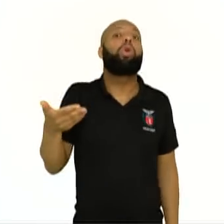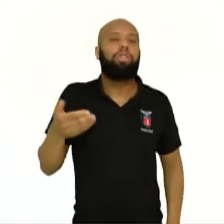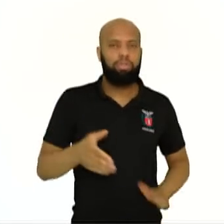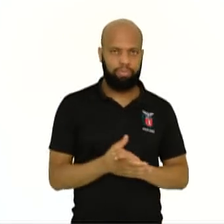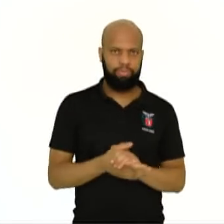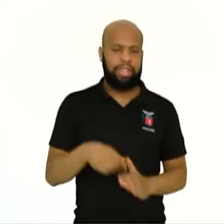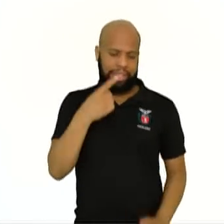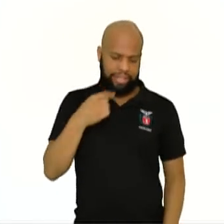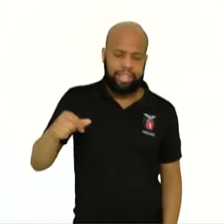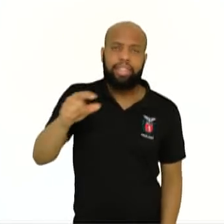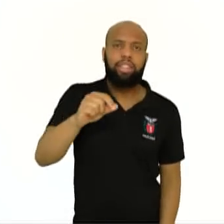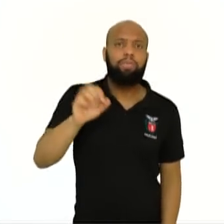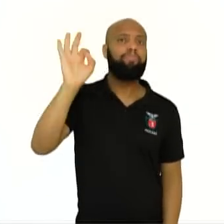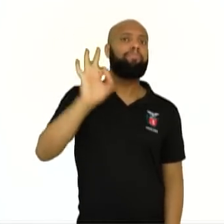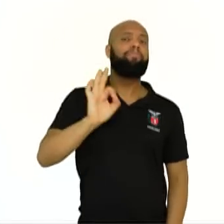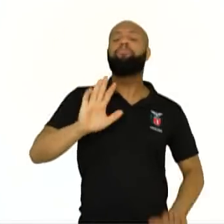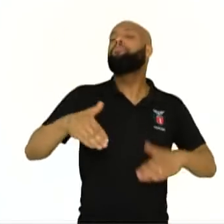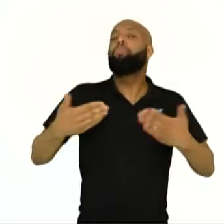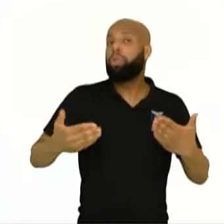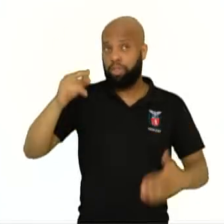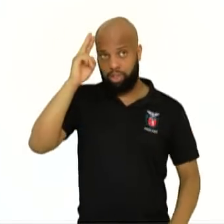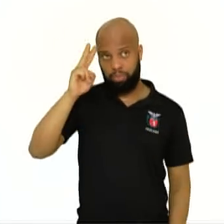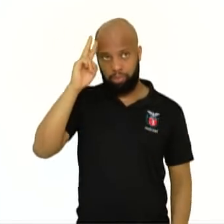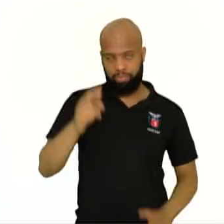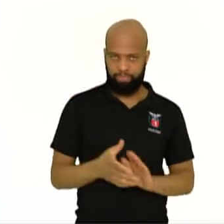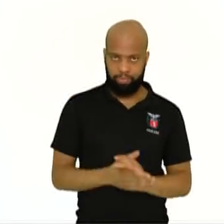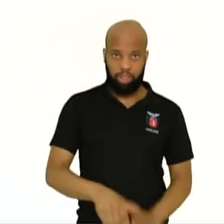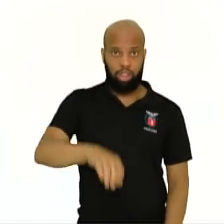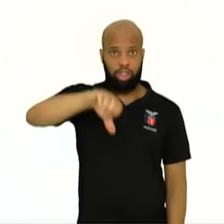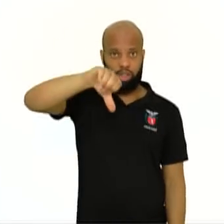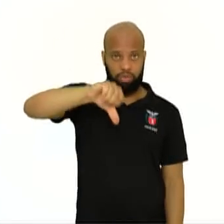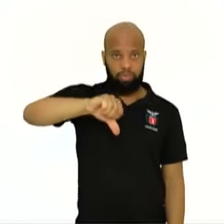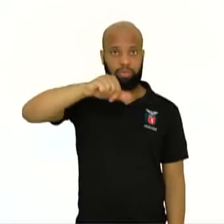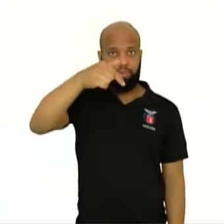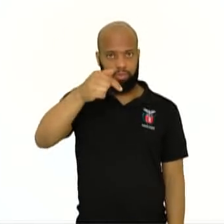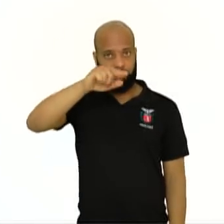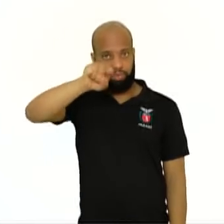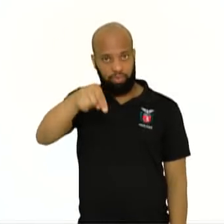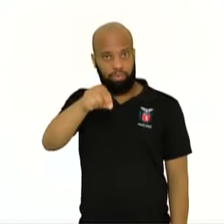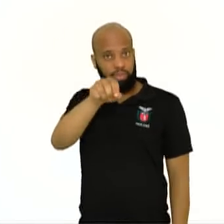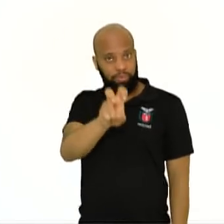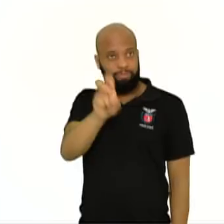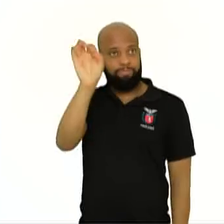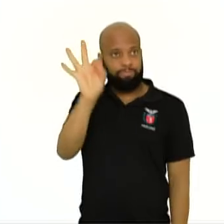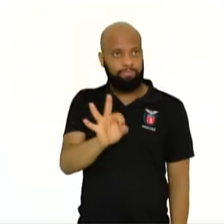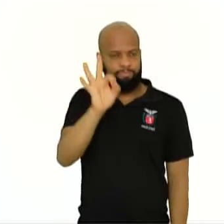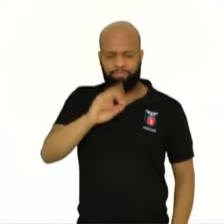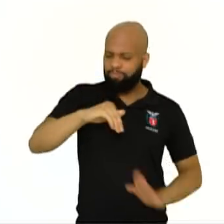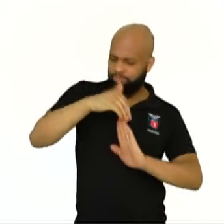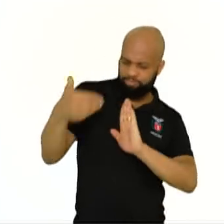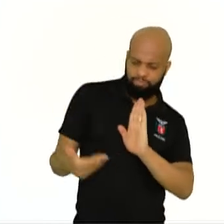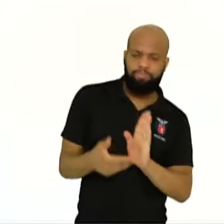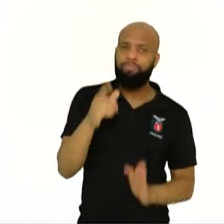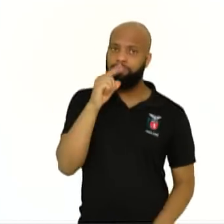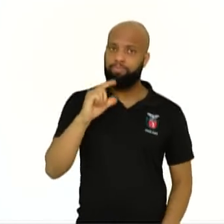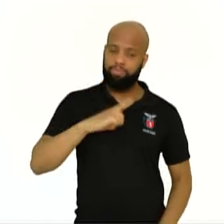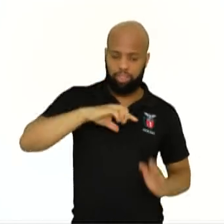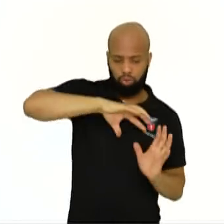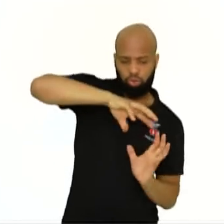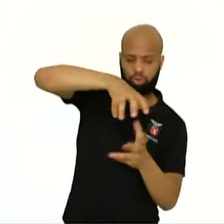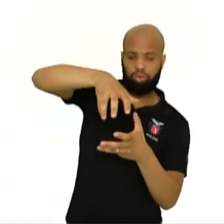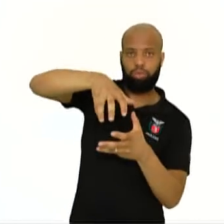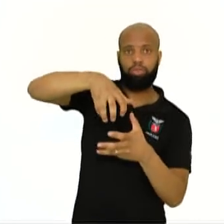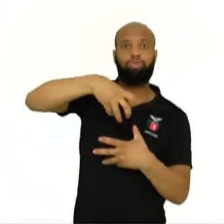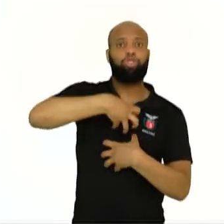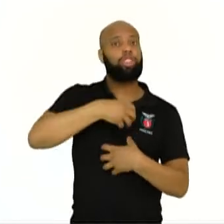maior parcela é água salgada. Aquele alaranjado, bem pequenininho, bem fininho, é a porção de